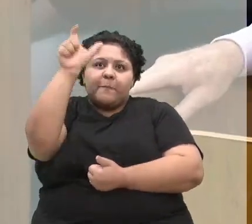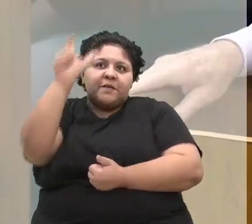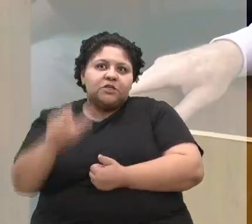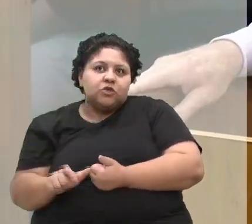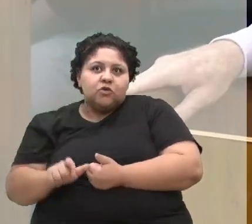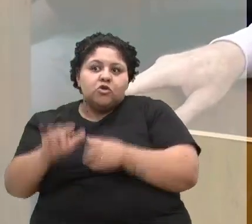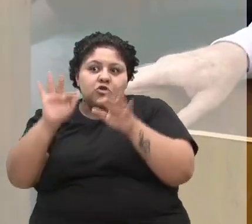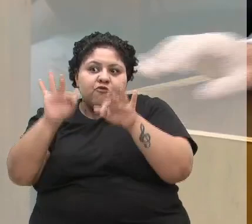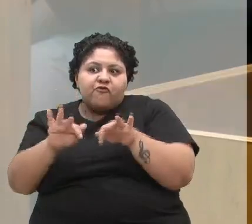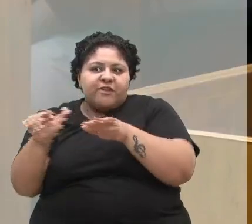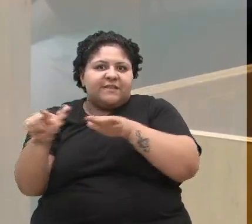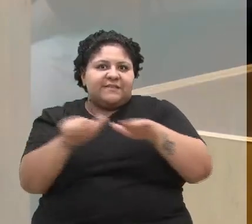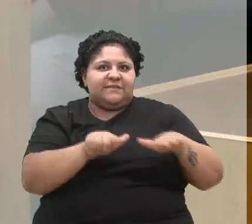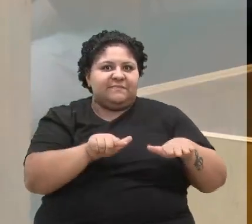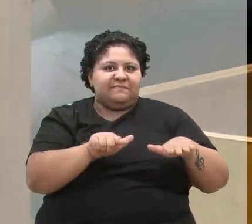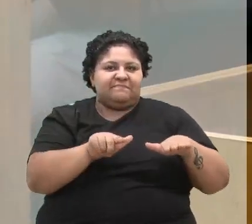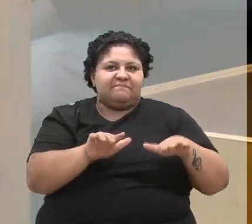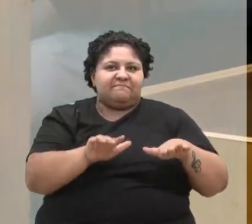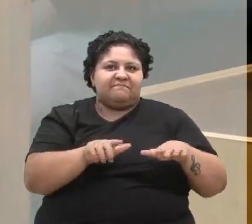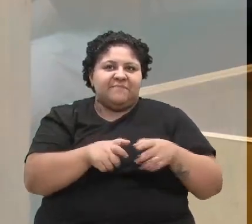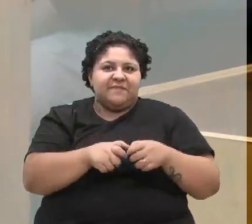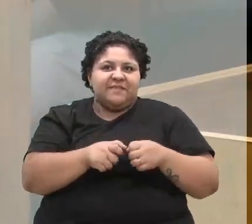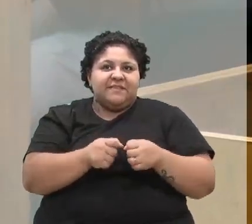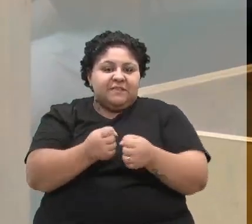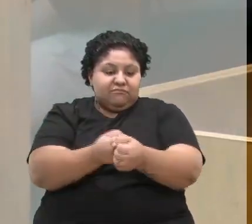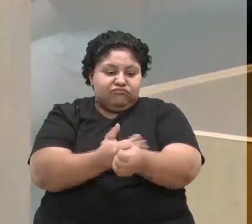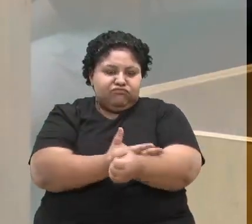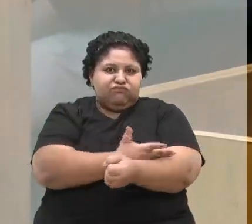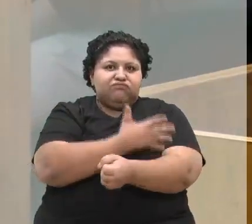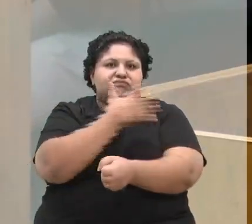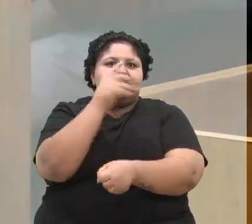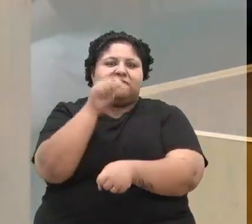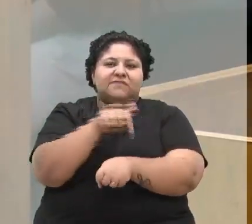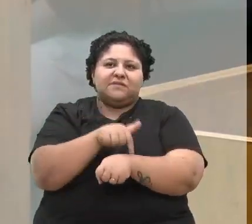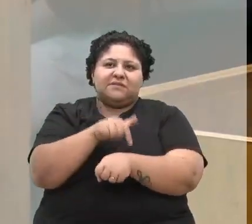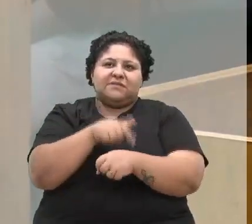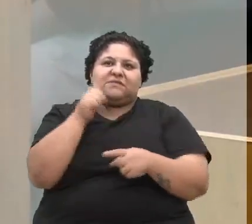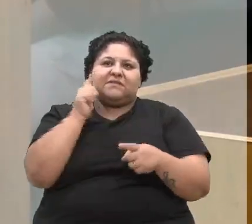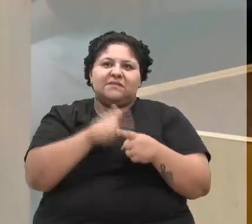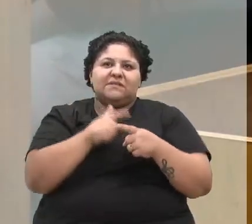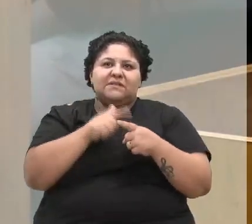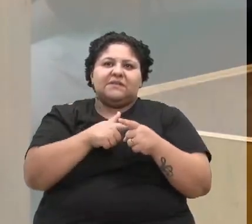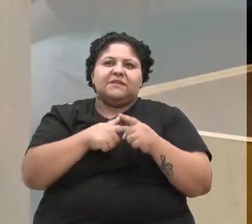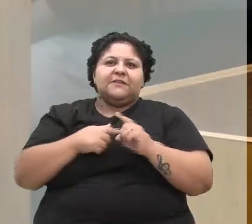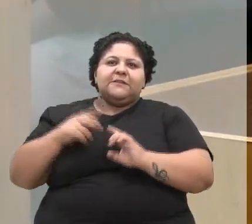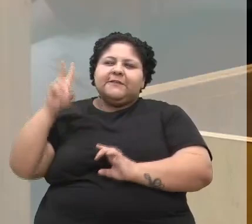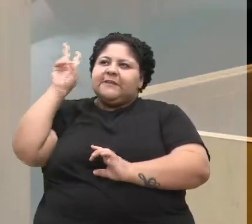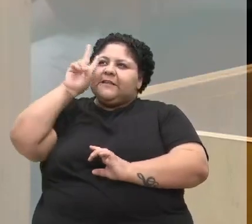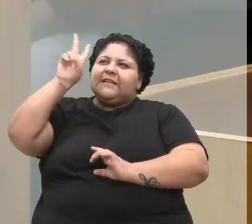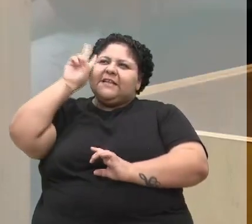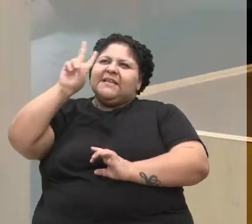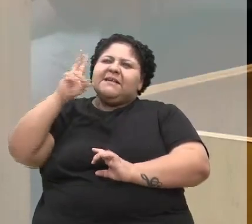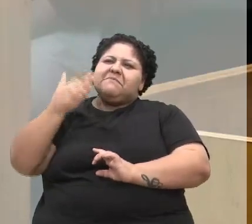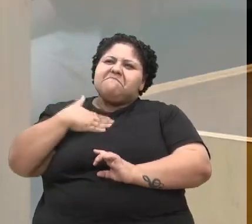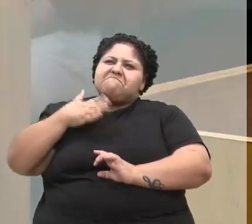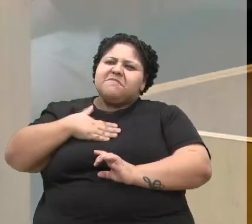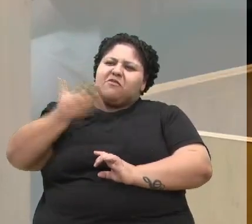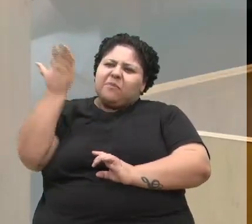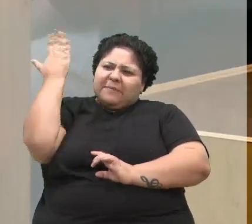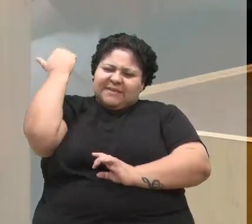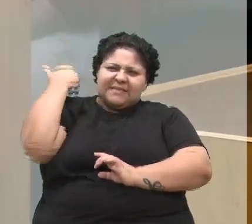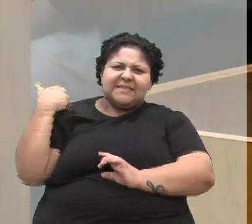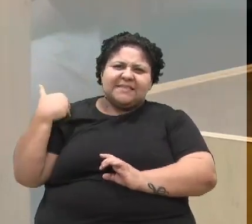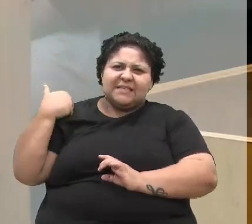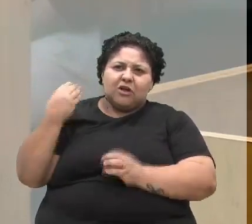semana. Então, grande emoção nesse momento, porque remonta a minha história, o meu passado. E,